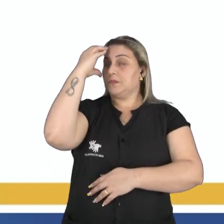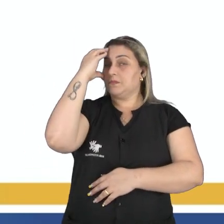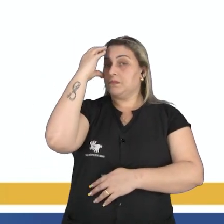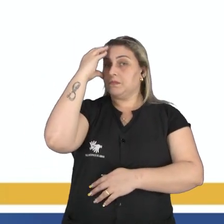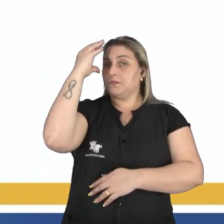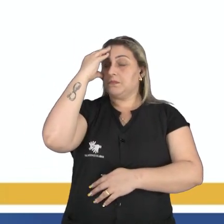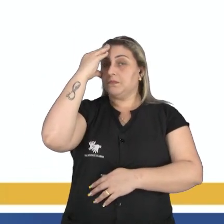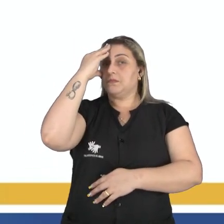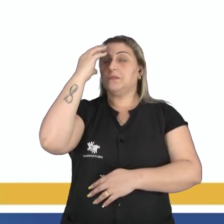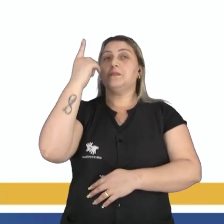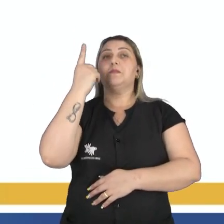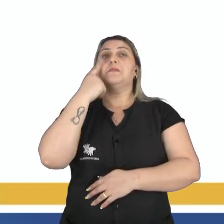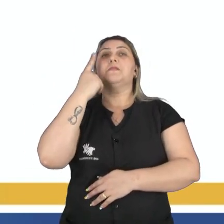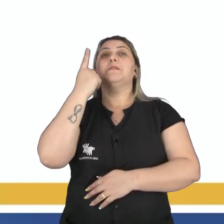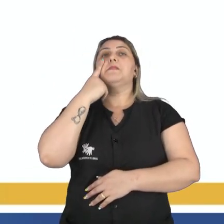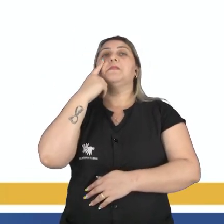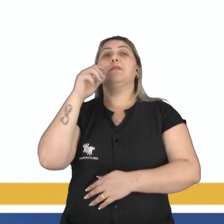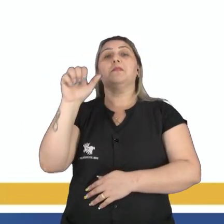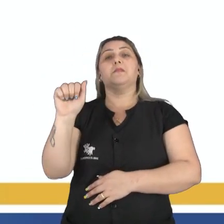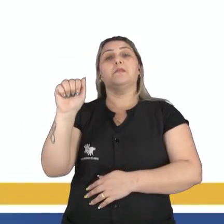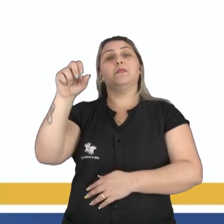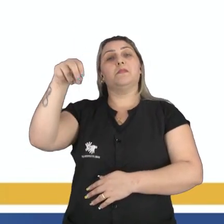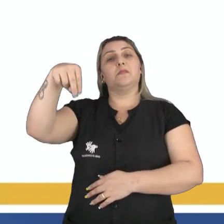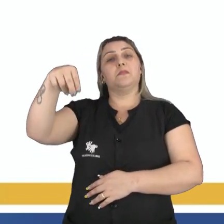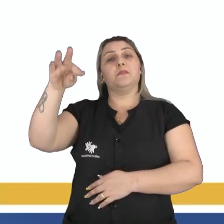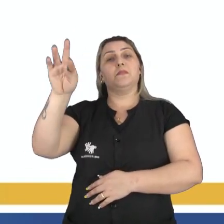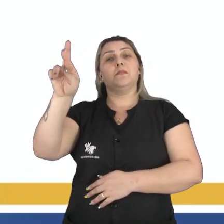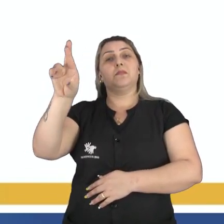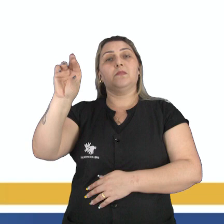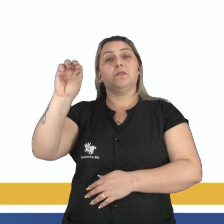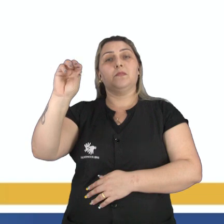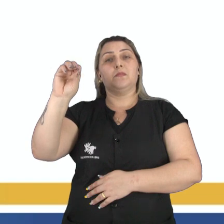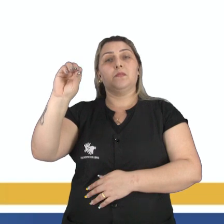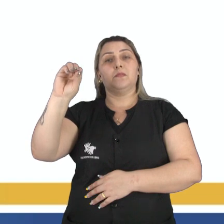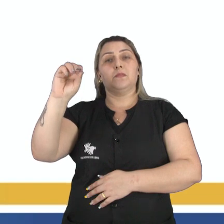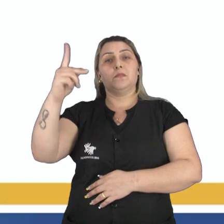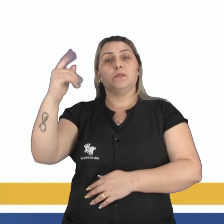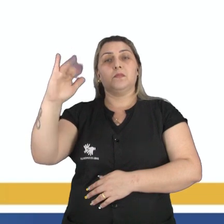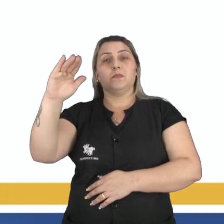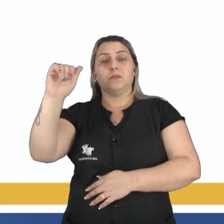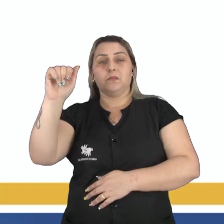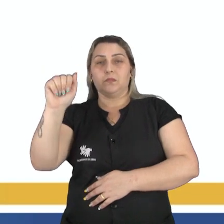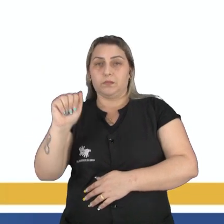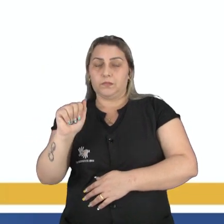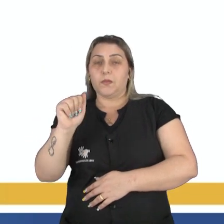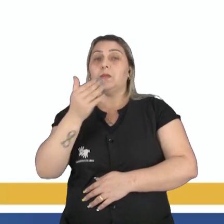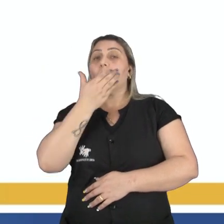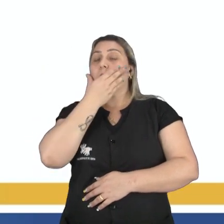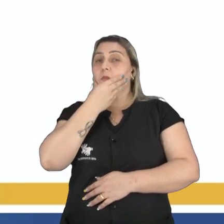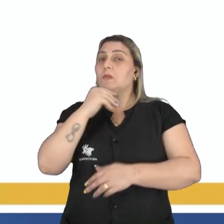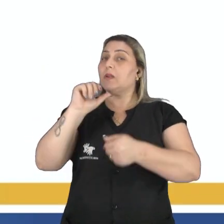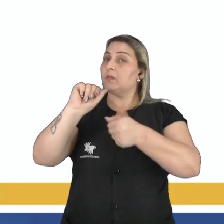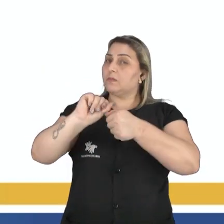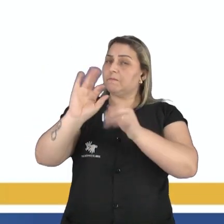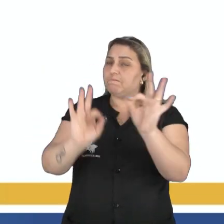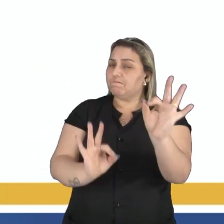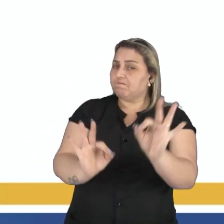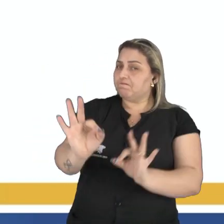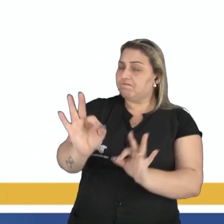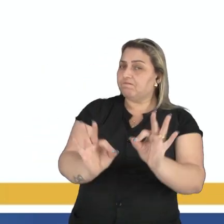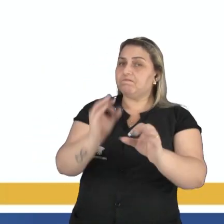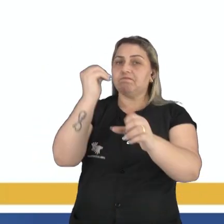uma paisagem antrópica ou paisagem humanizada. O ser humano que proporcionou